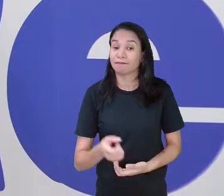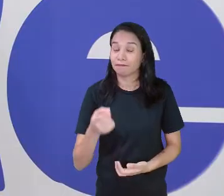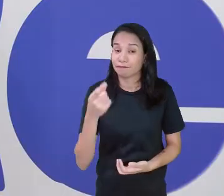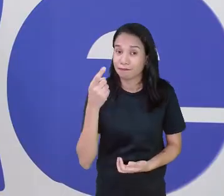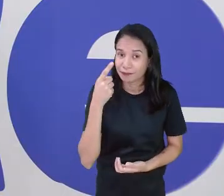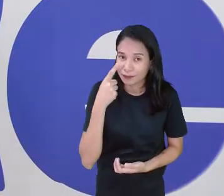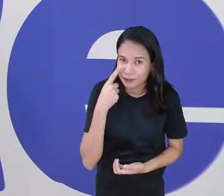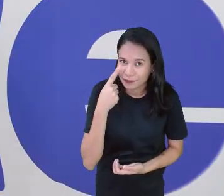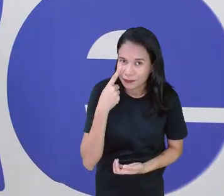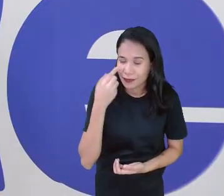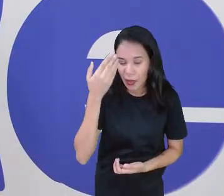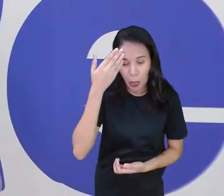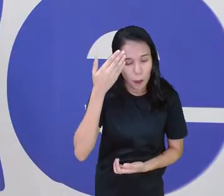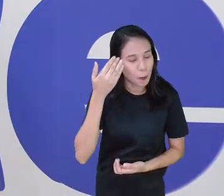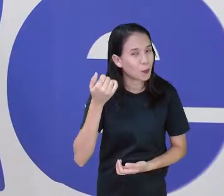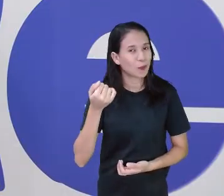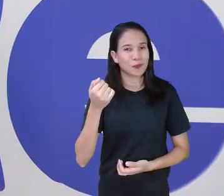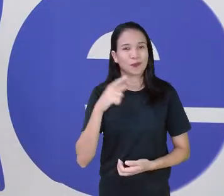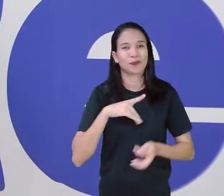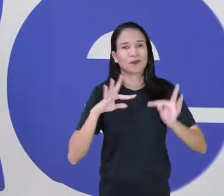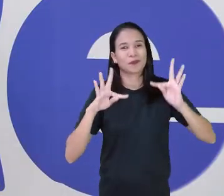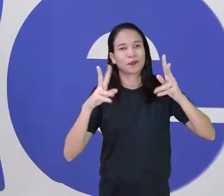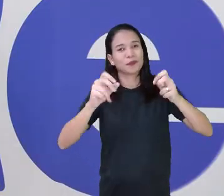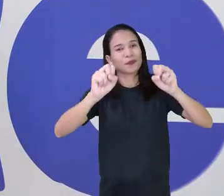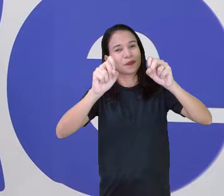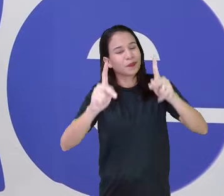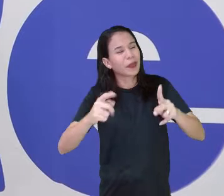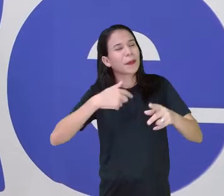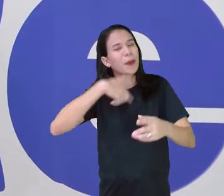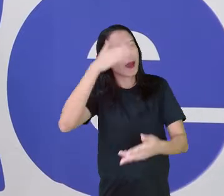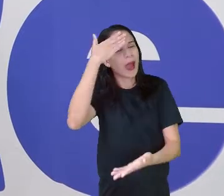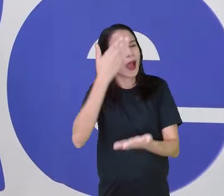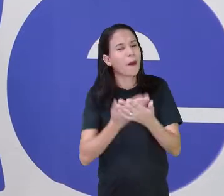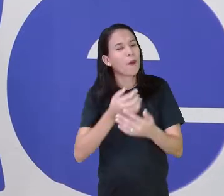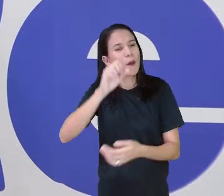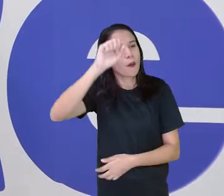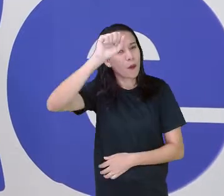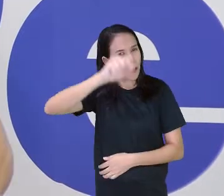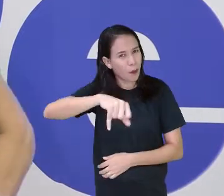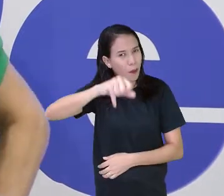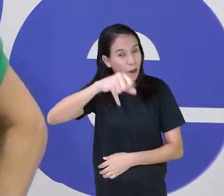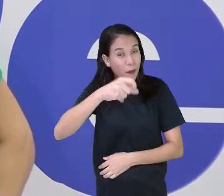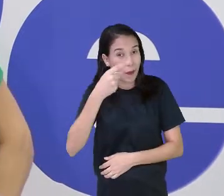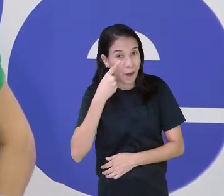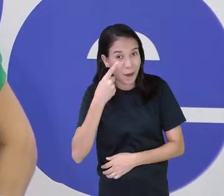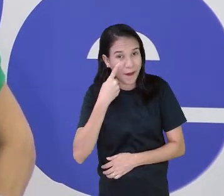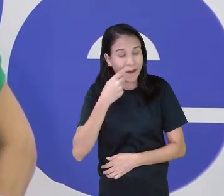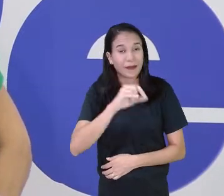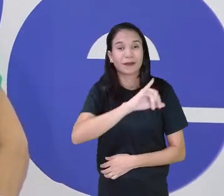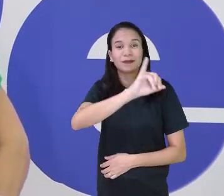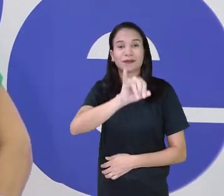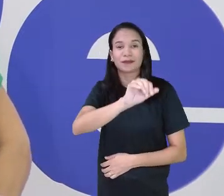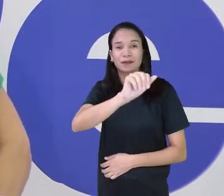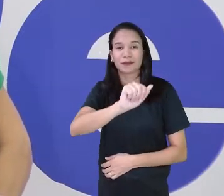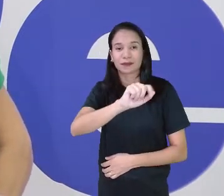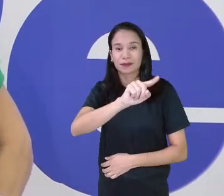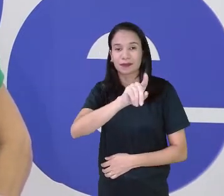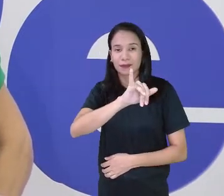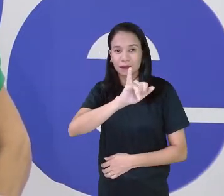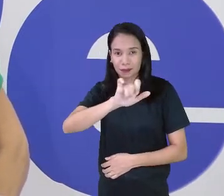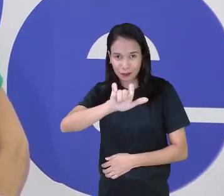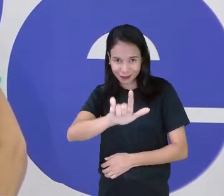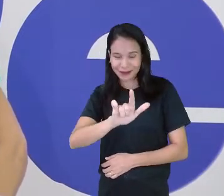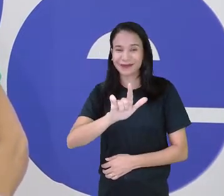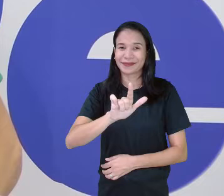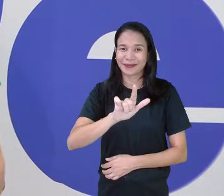Olhe, eu não sei se estão prontos para o desafio, mas acredito que esteja, viu? E olha só o pedido de Jaziel. Eita,